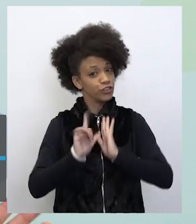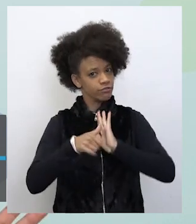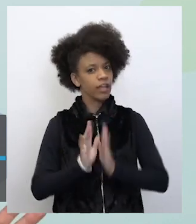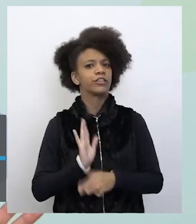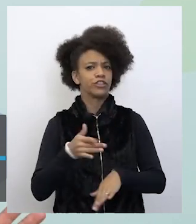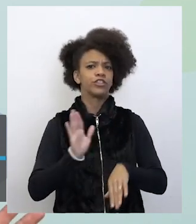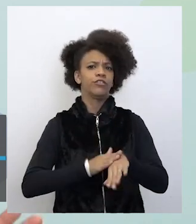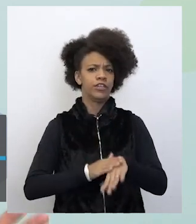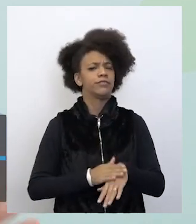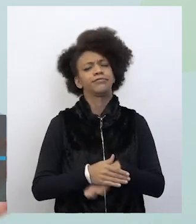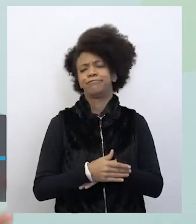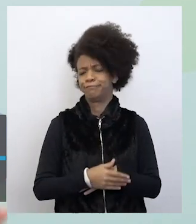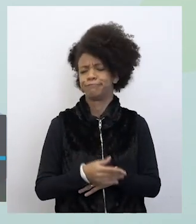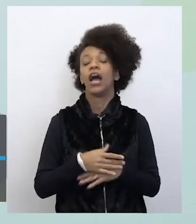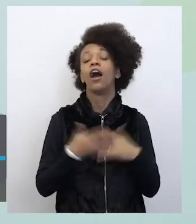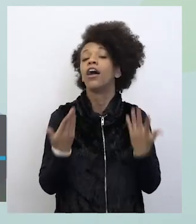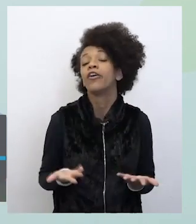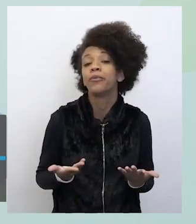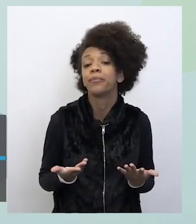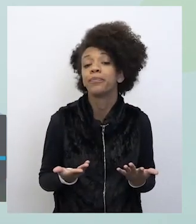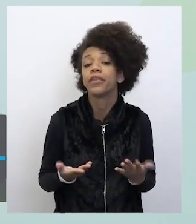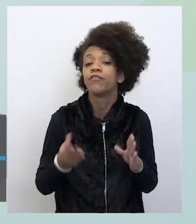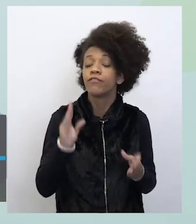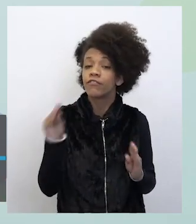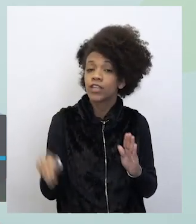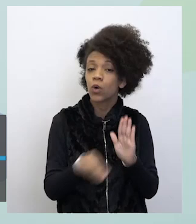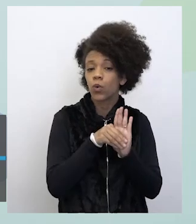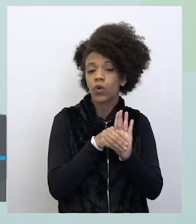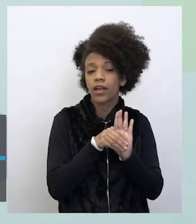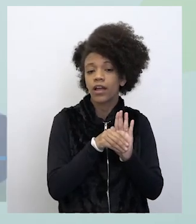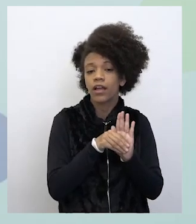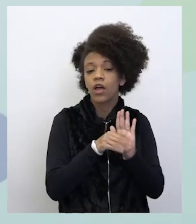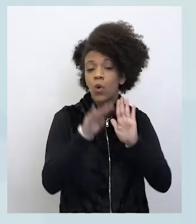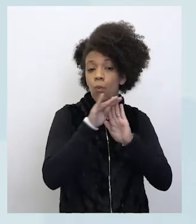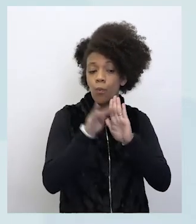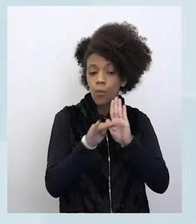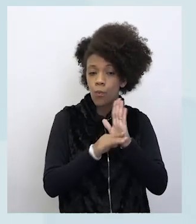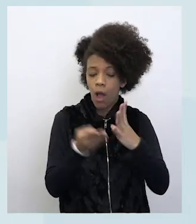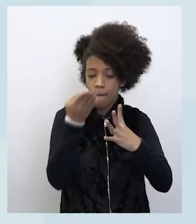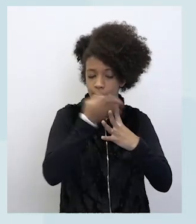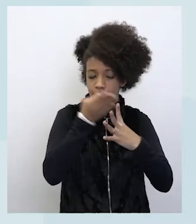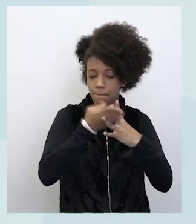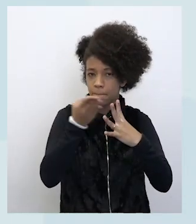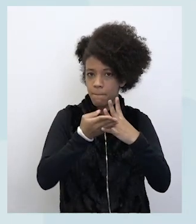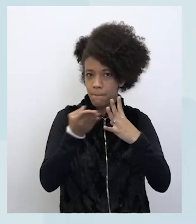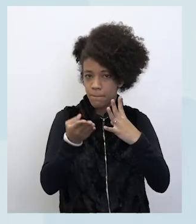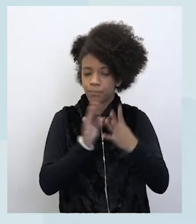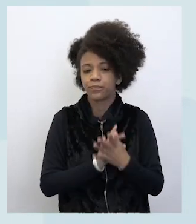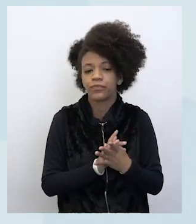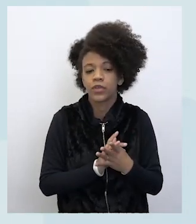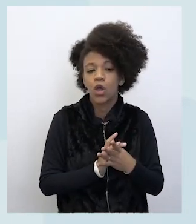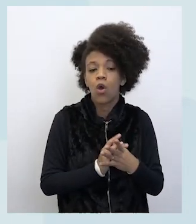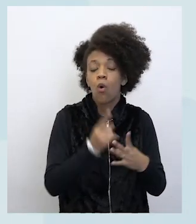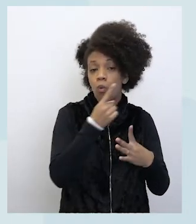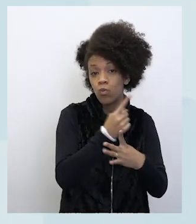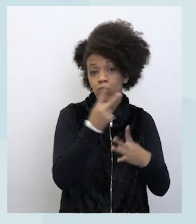com certeza, né? A gente vai inserir os degraus intermediários, isso mesmo. Então, entre o 1 e o